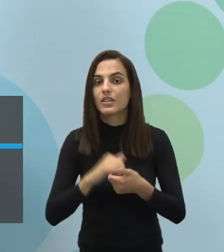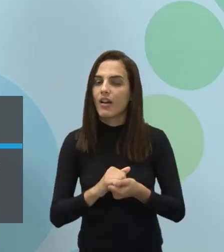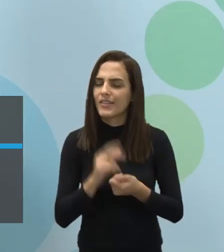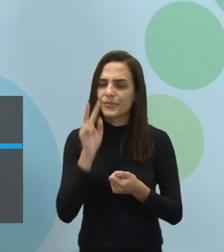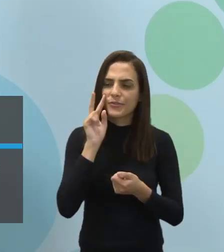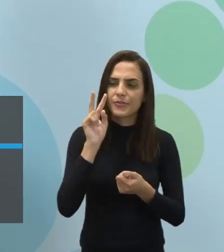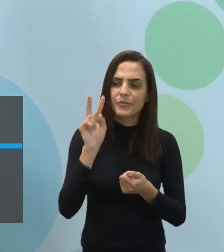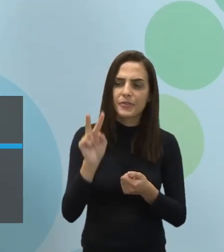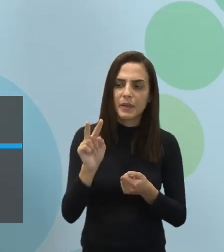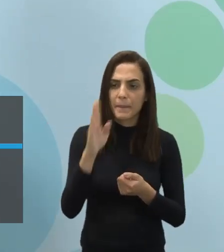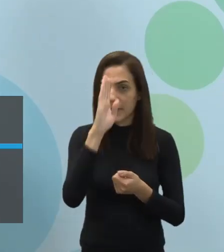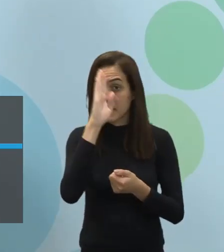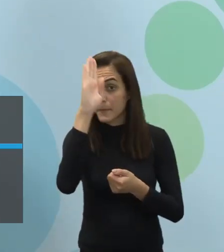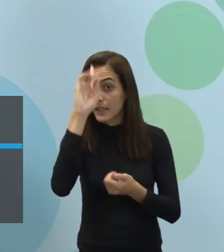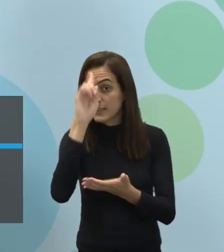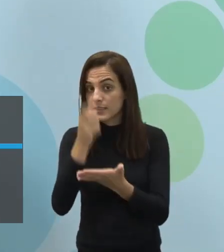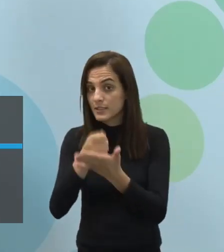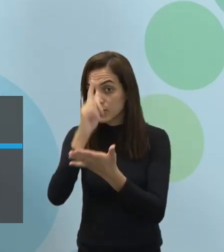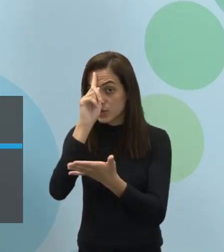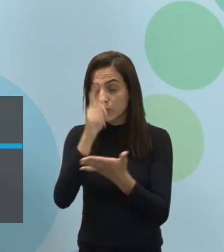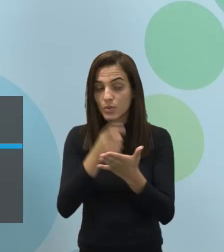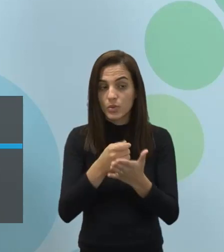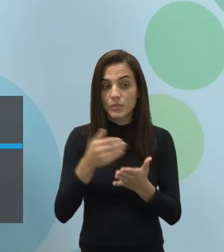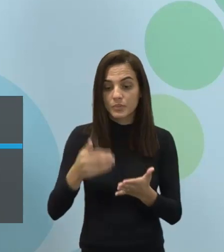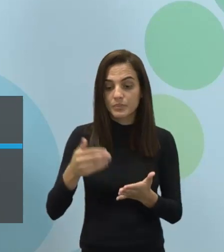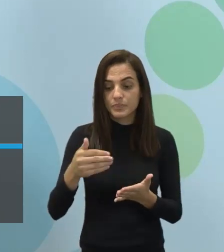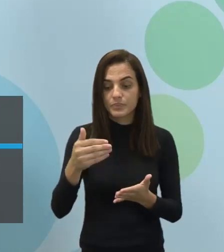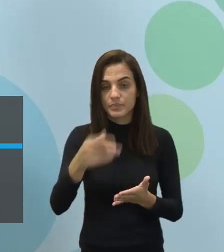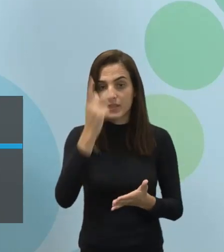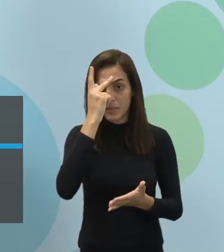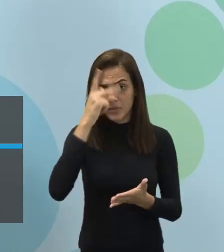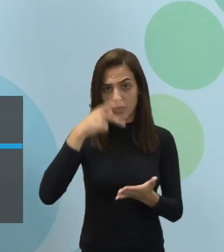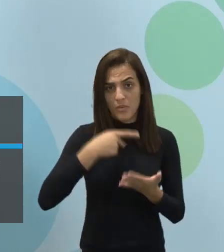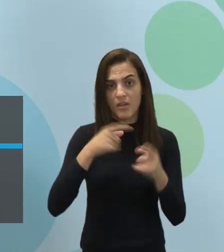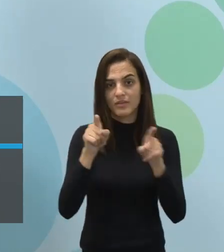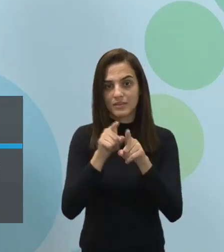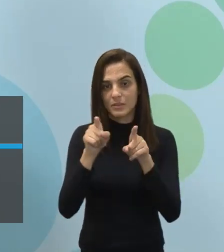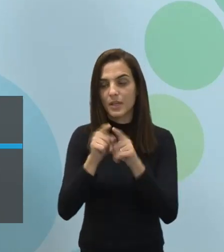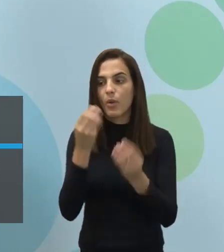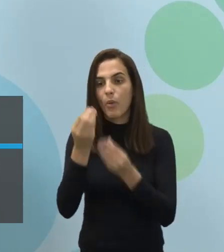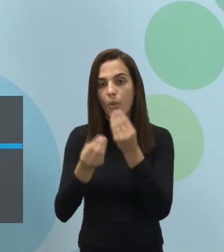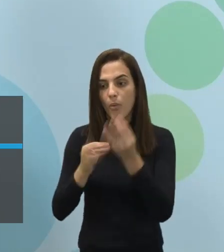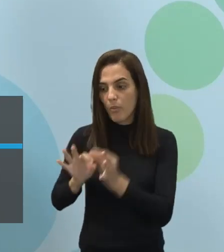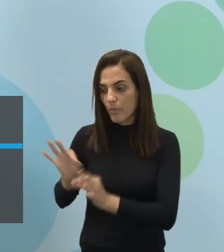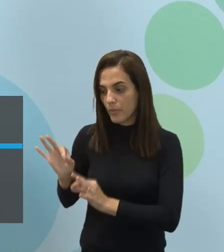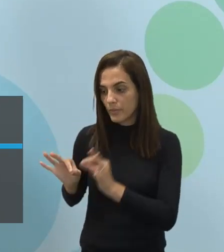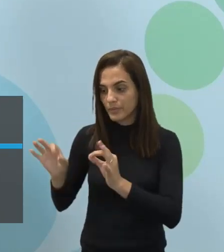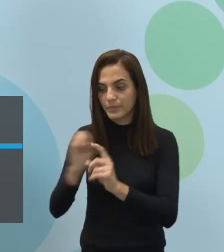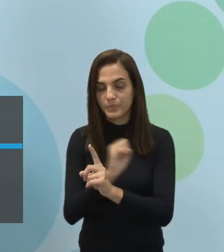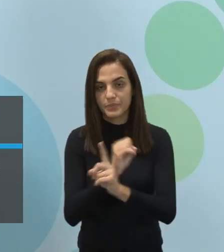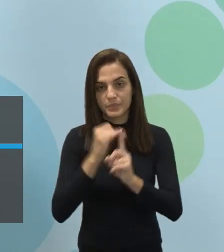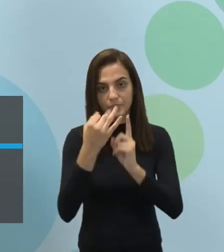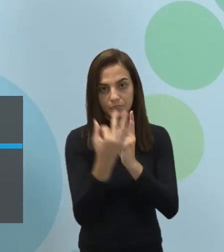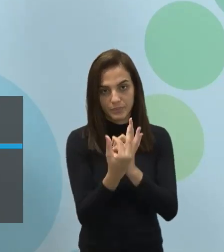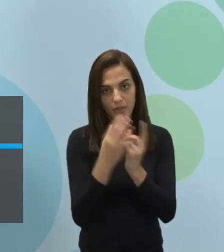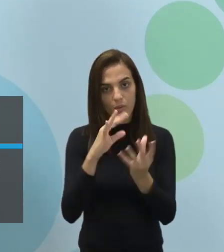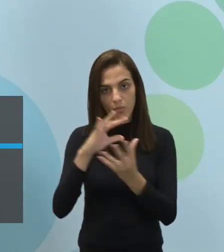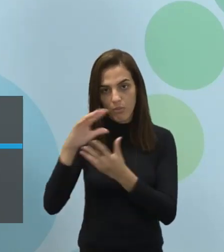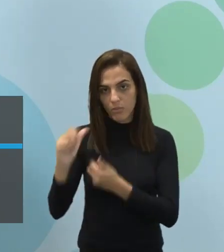as principais decisões que ele vai tomar acerca de si mesmo e como se projetar na sociedade, portanto no